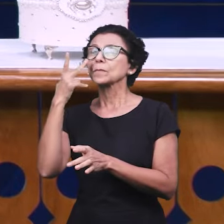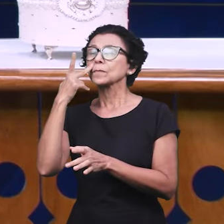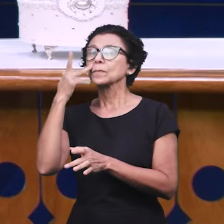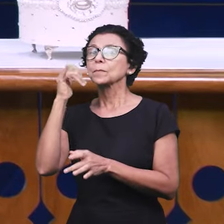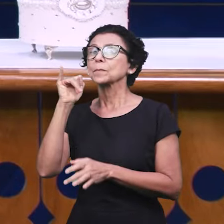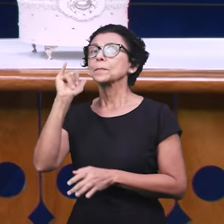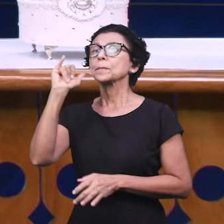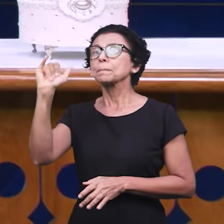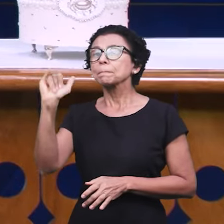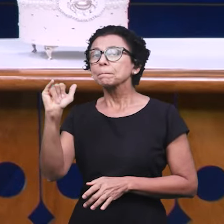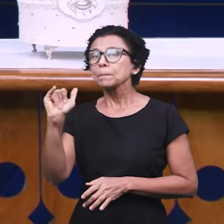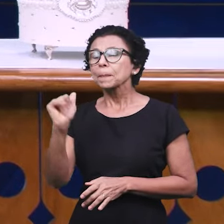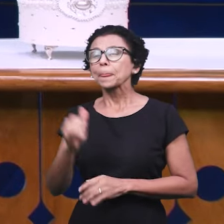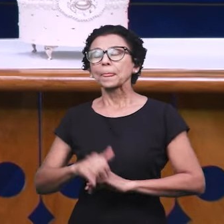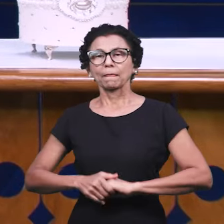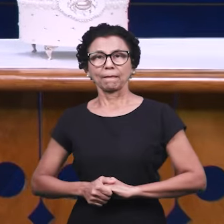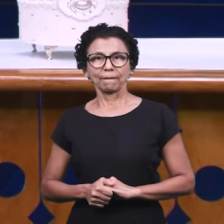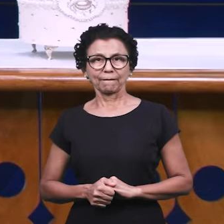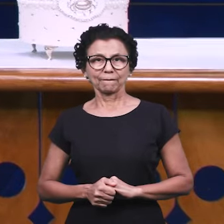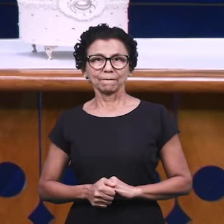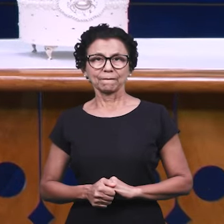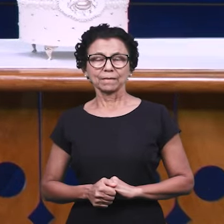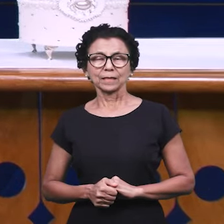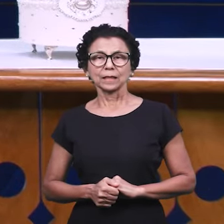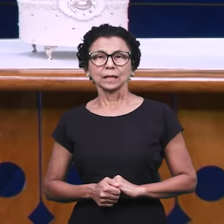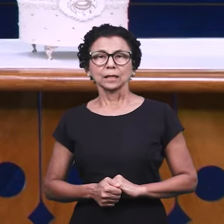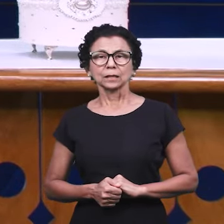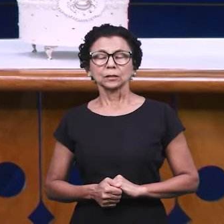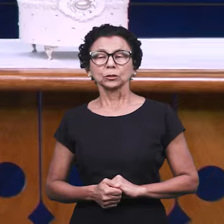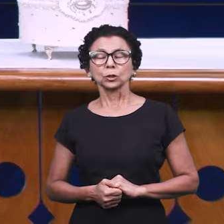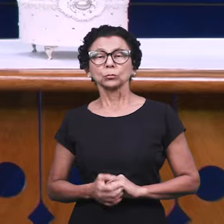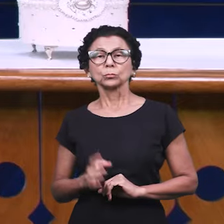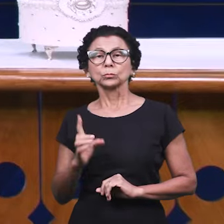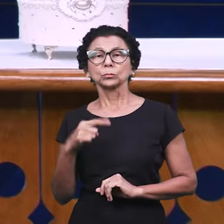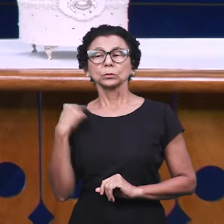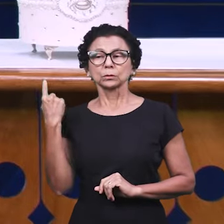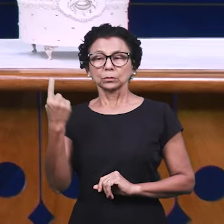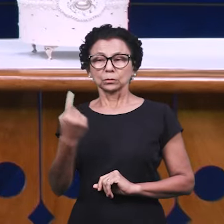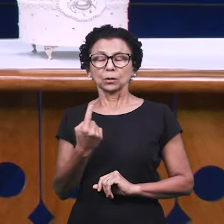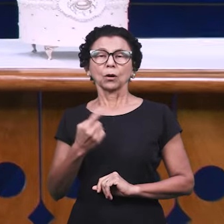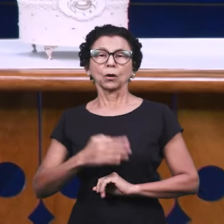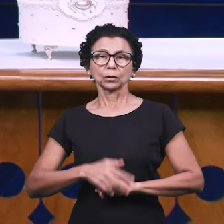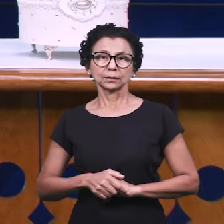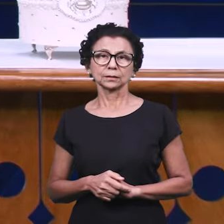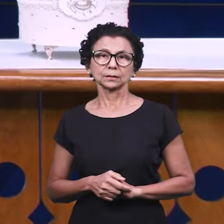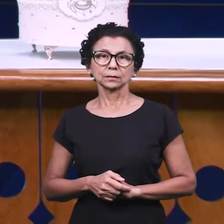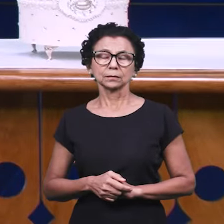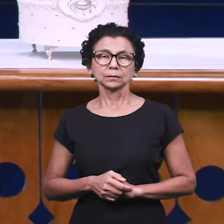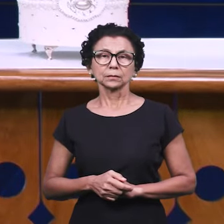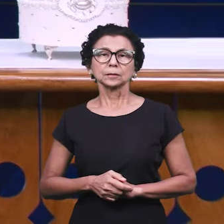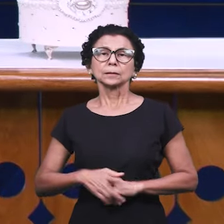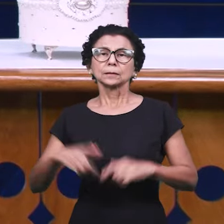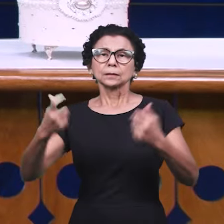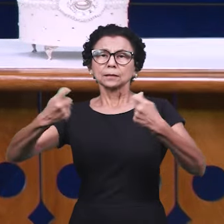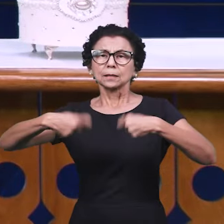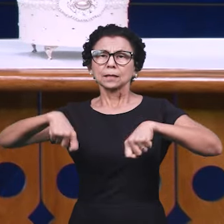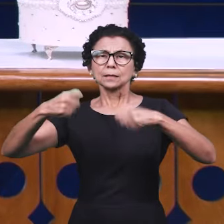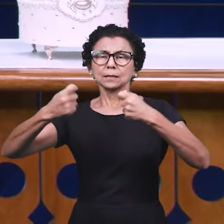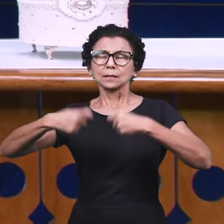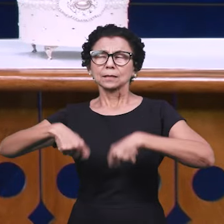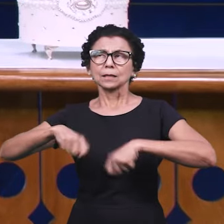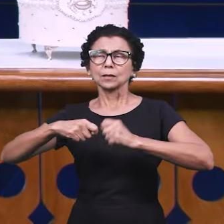aqui neste culto, não em nosso nome, não naquilo que nós somos, mas porque Jesus, nós clamamos ao